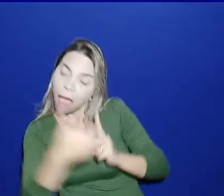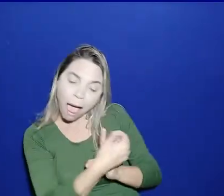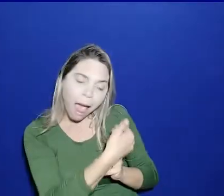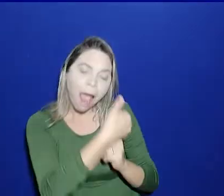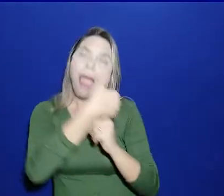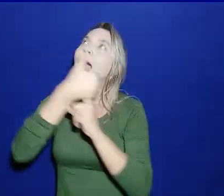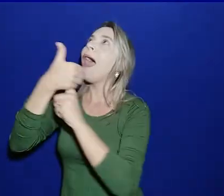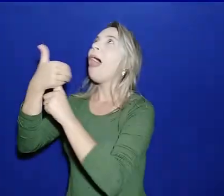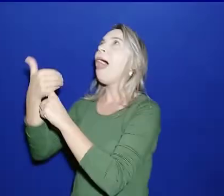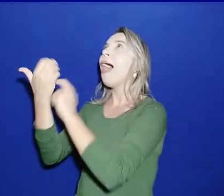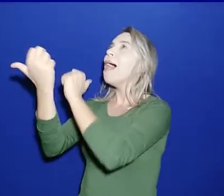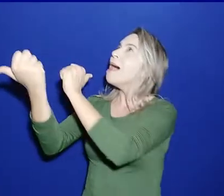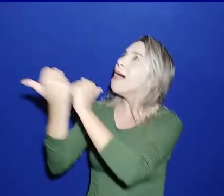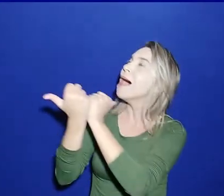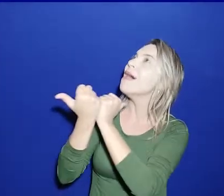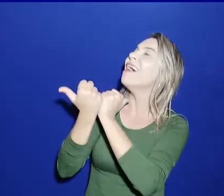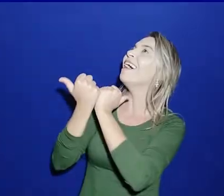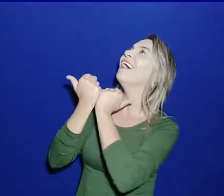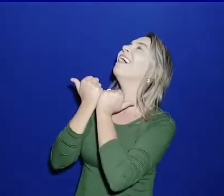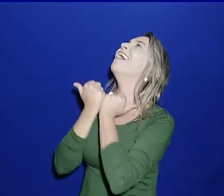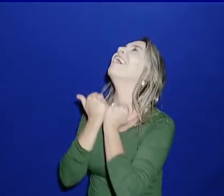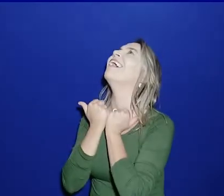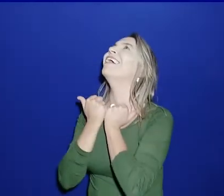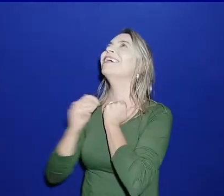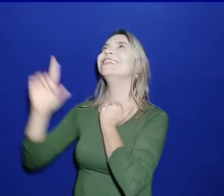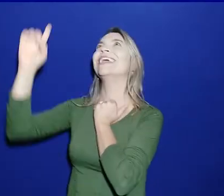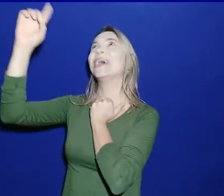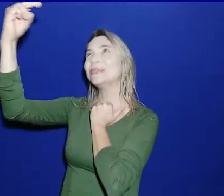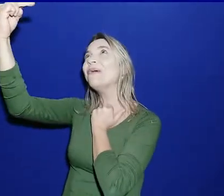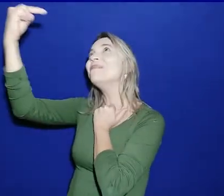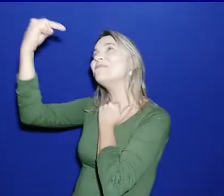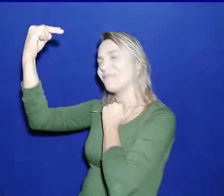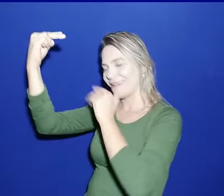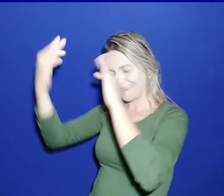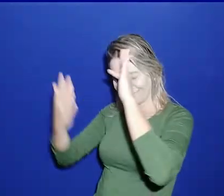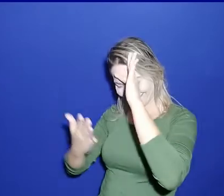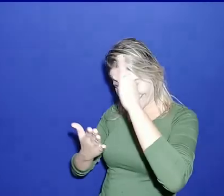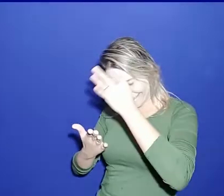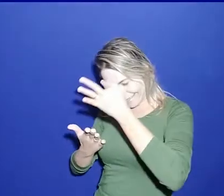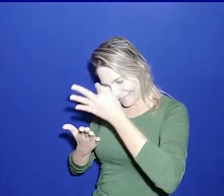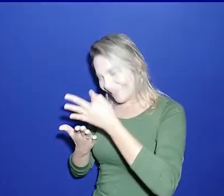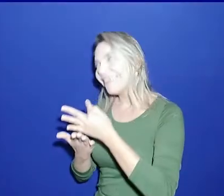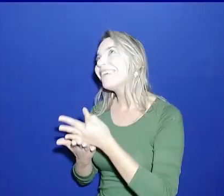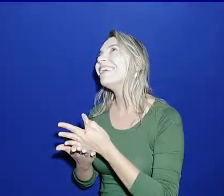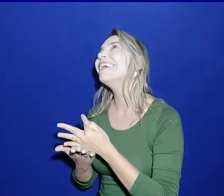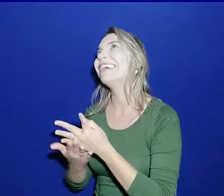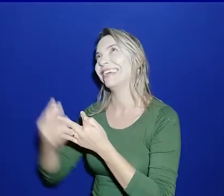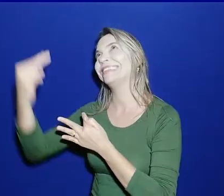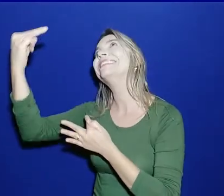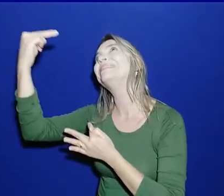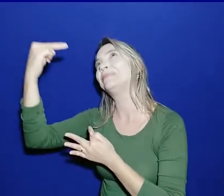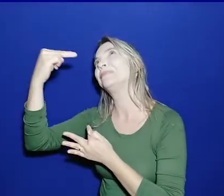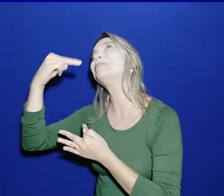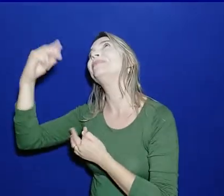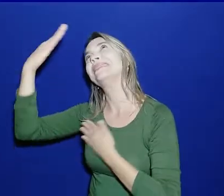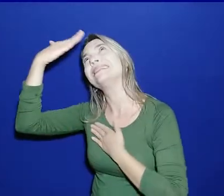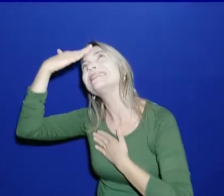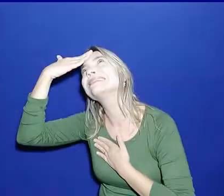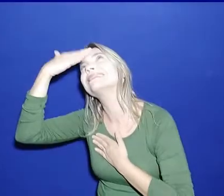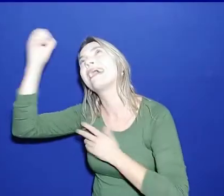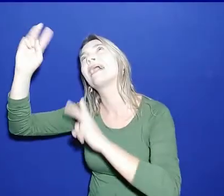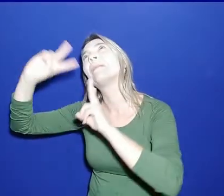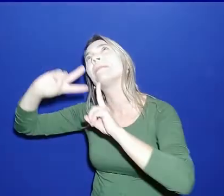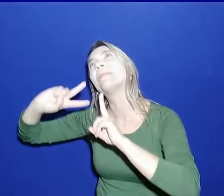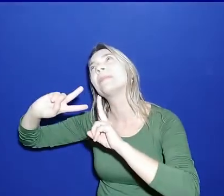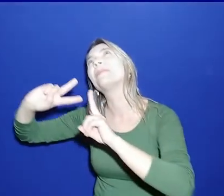receber. Ele vê toda a fé que há em mim e sabe